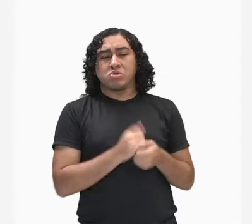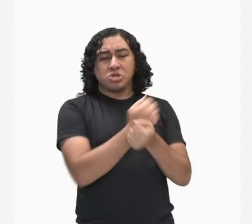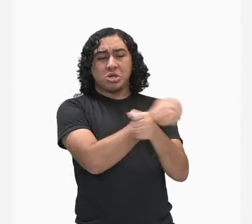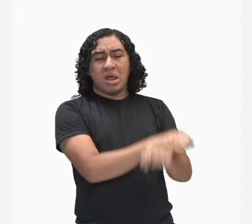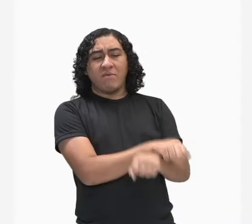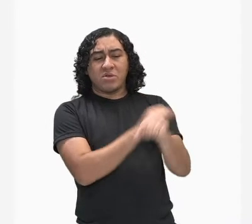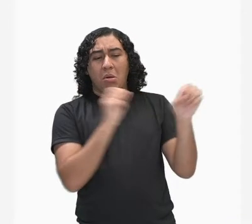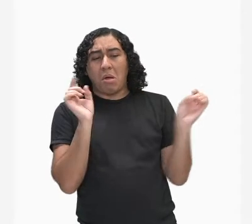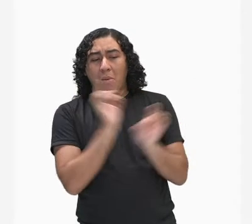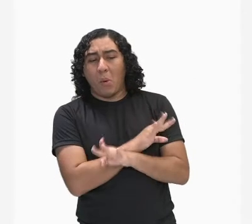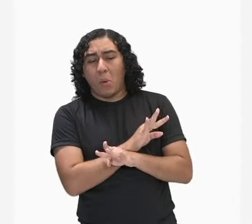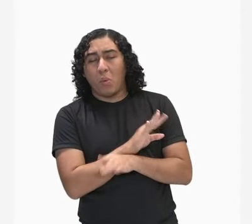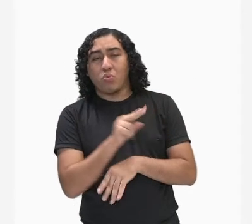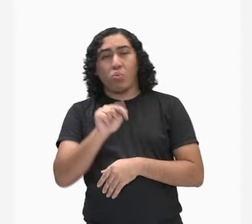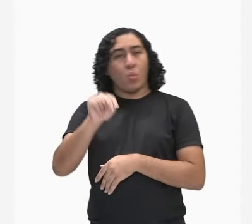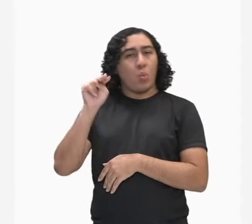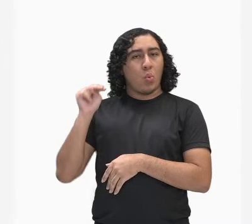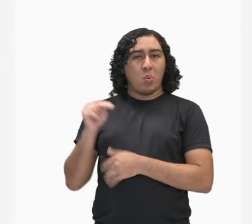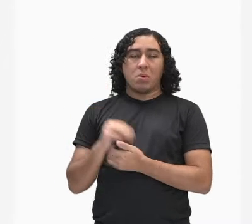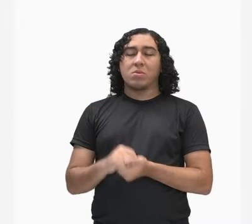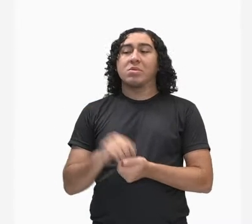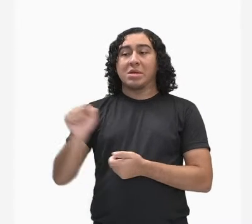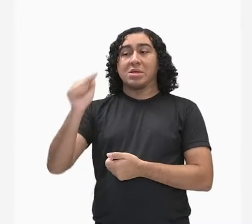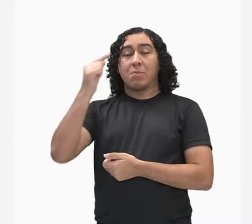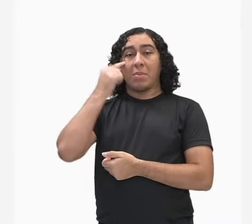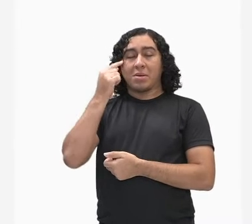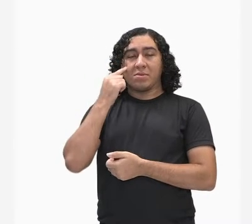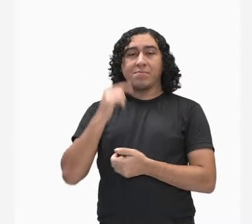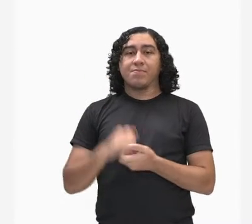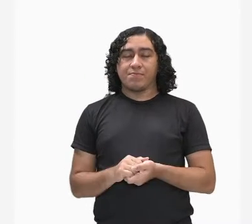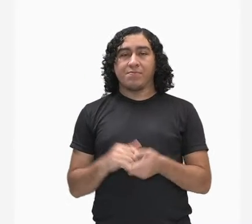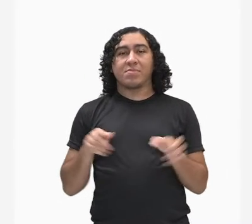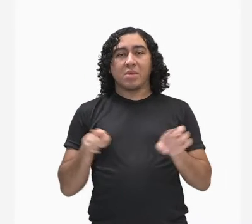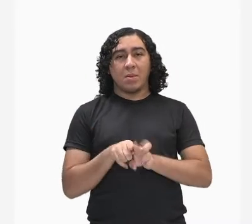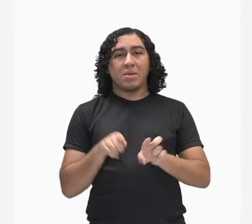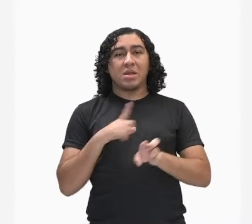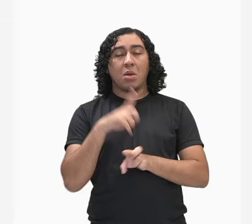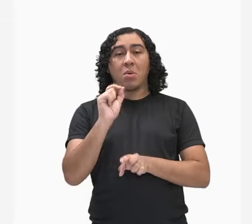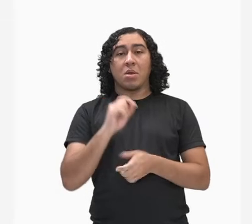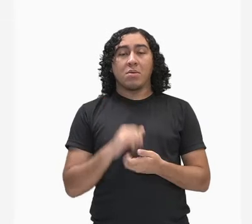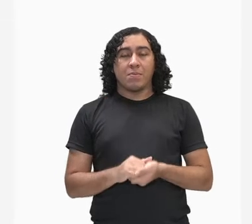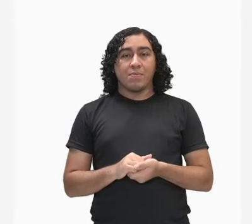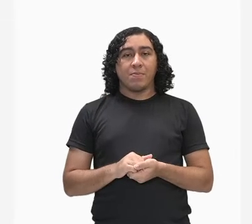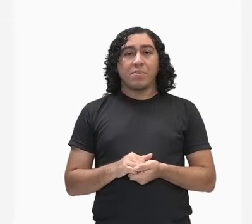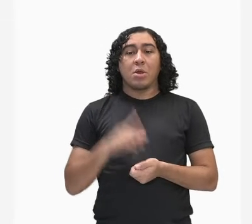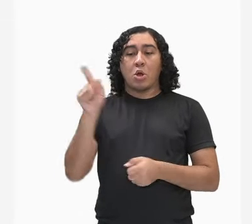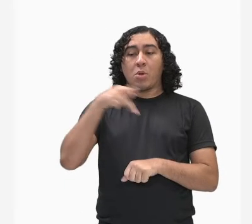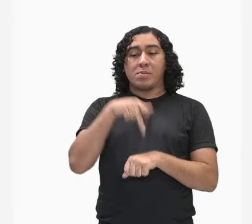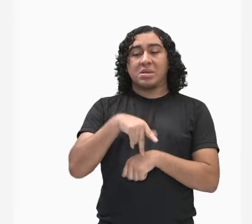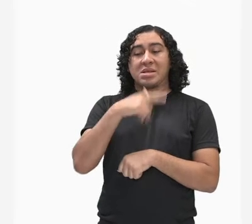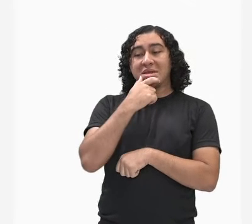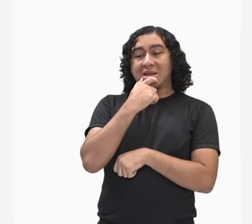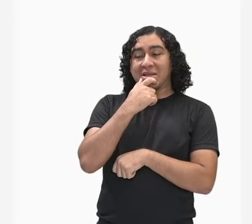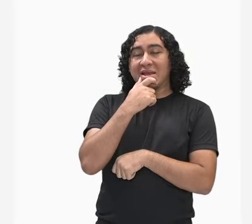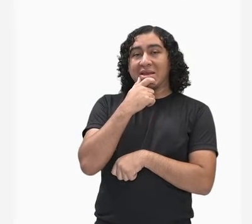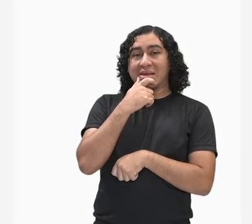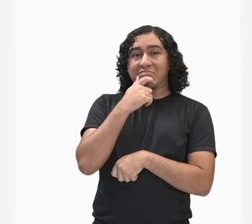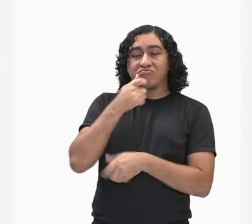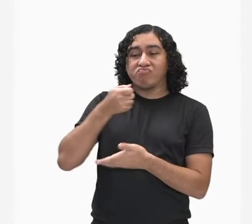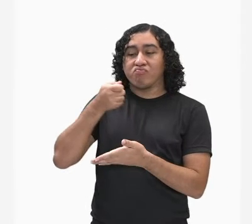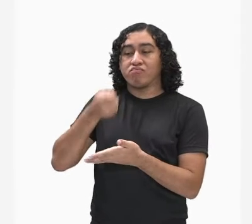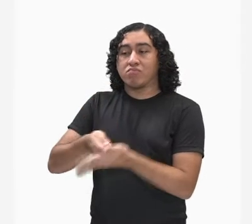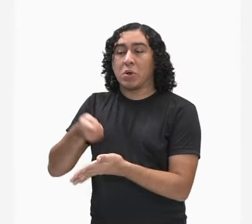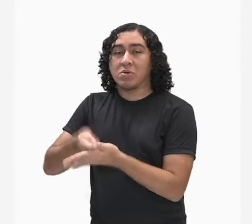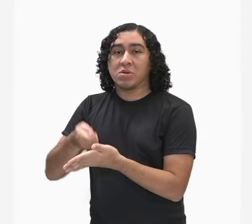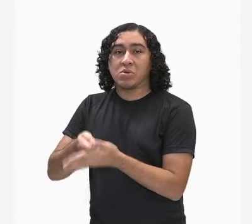escravidão. Mesmo, como nós vamos ver, a Inglaterra forçando, né, esse processo de que a